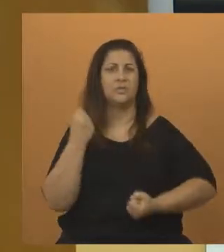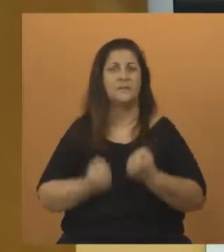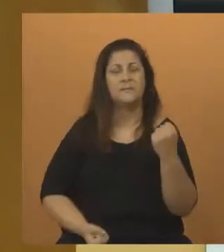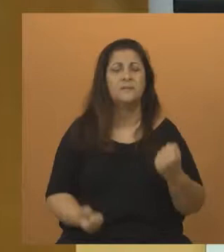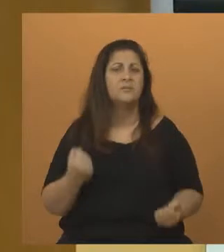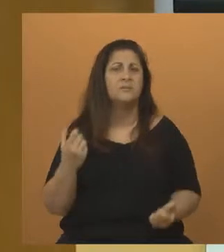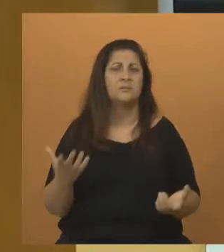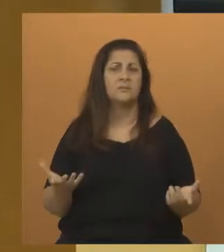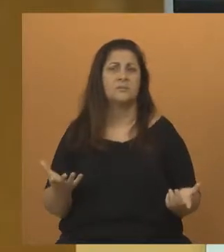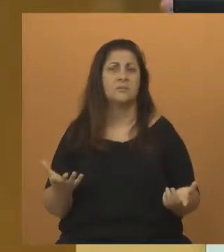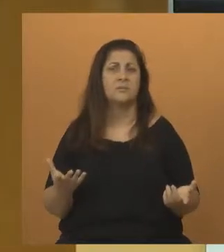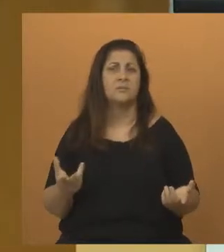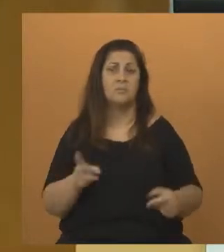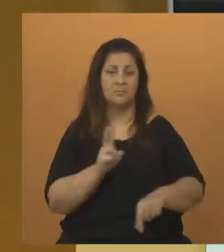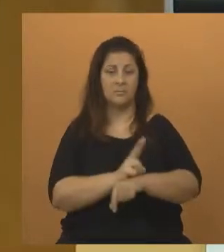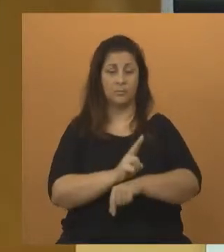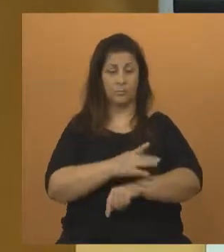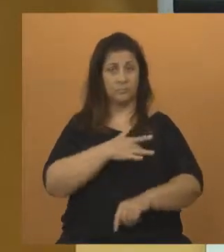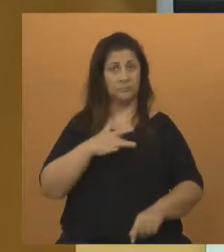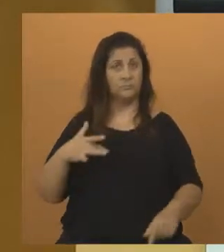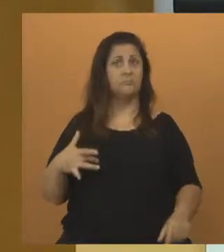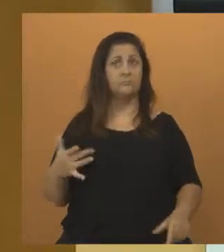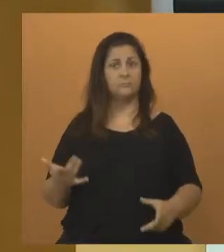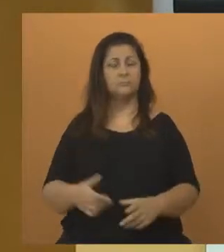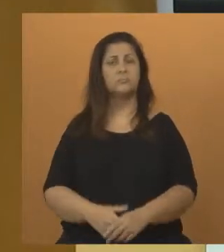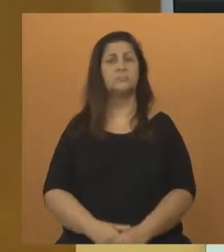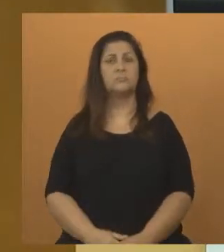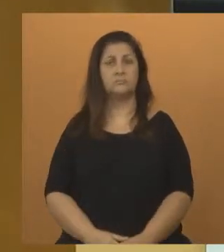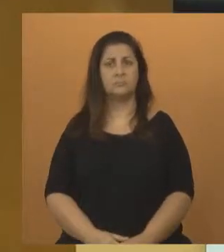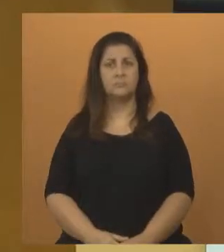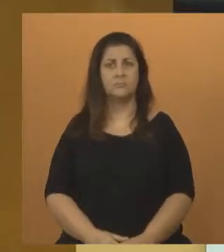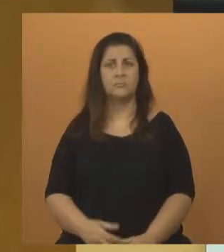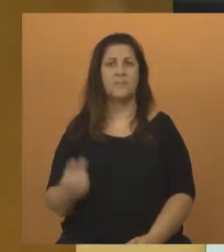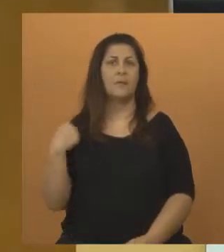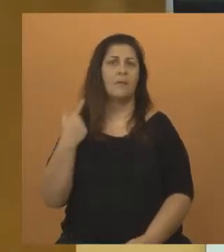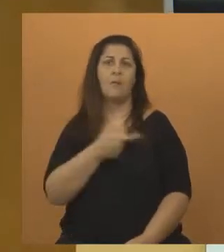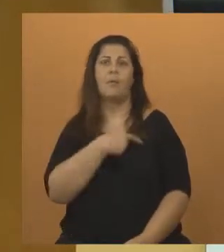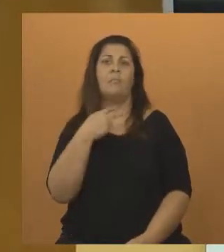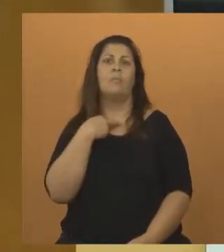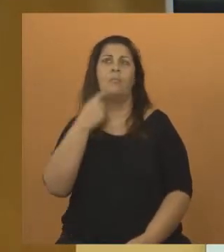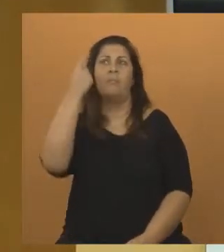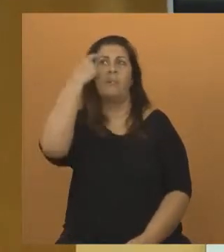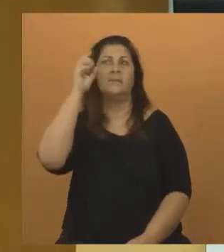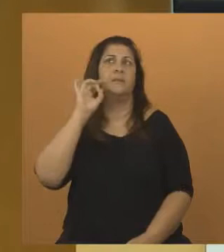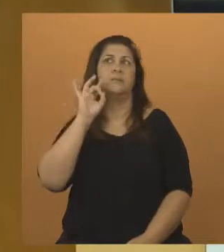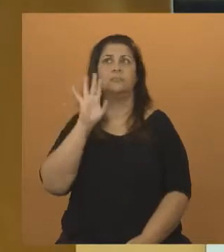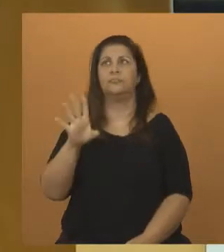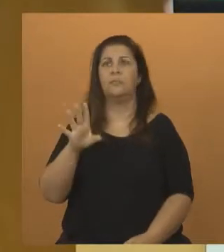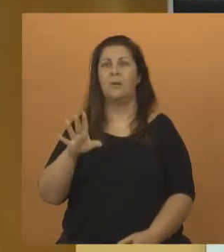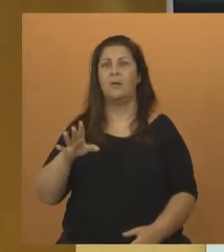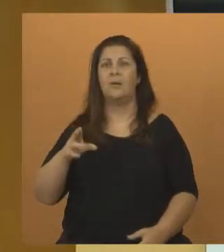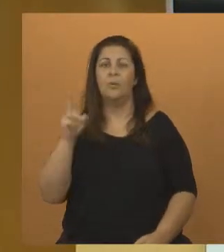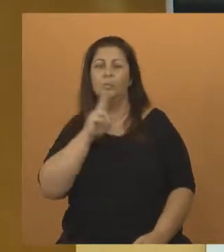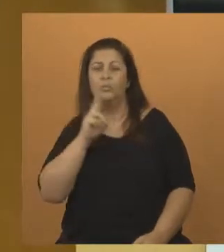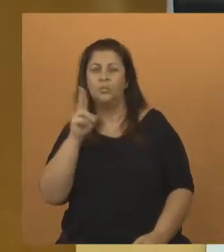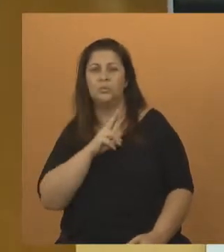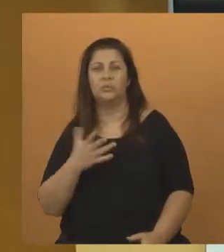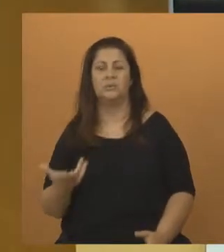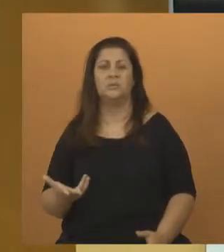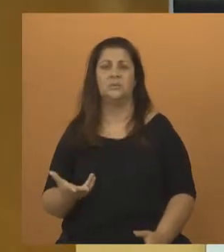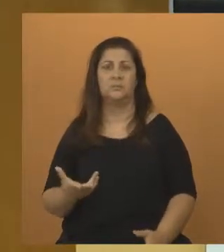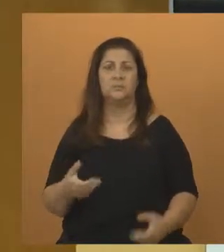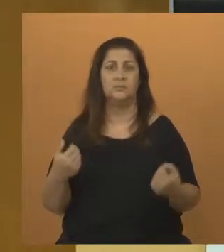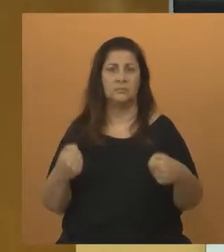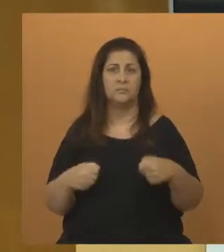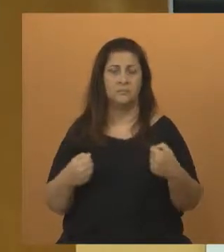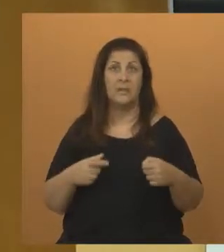de atividade física para cuidar da sua saúde. Nós não podemos só pensar a saúde do ponto de vista da urgência, emergência e